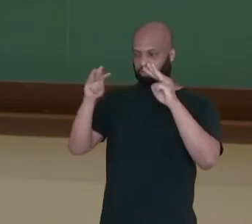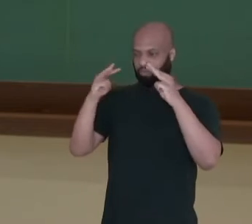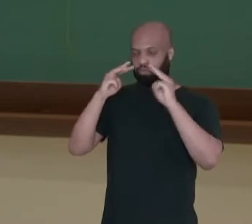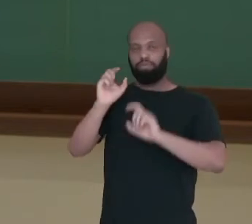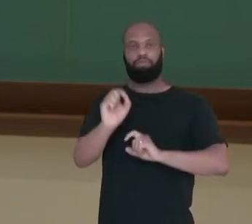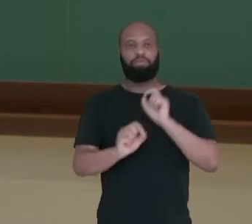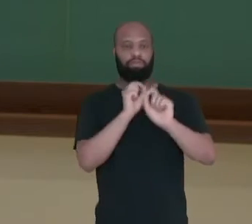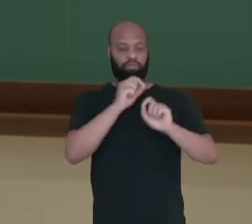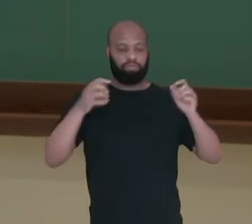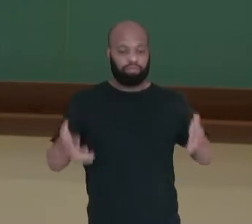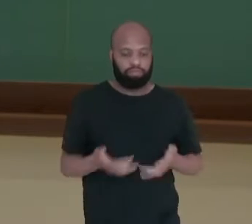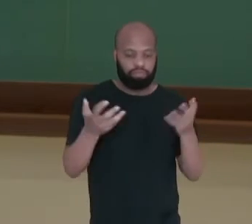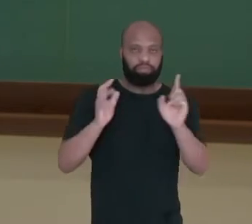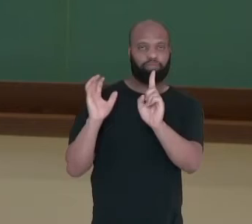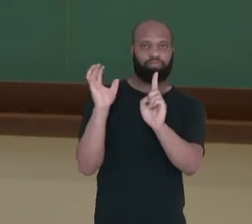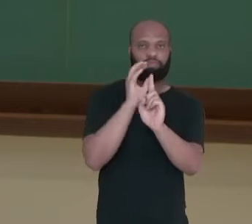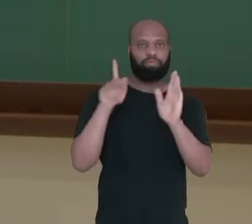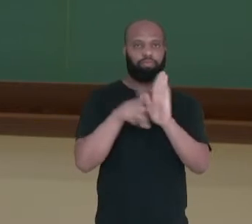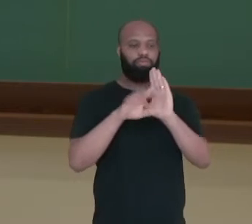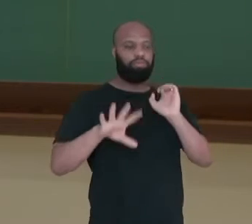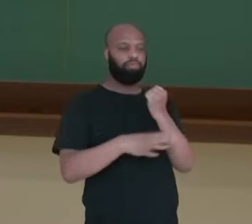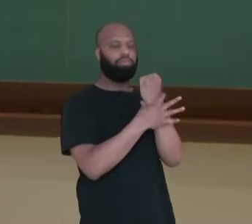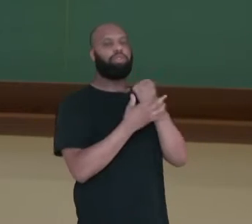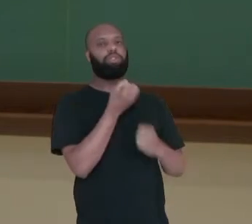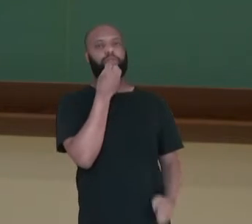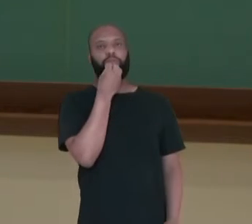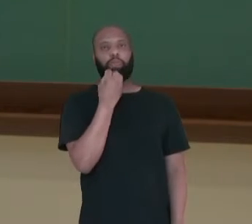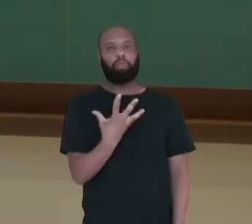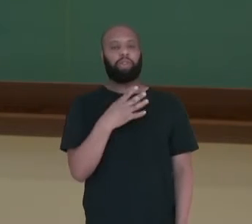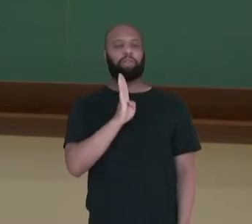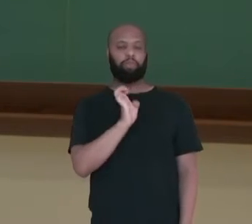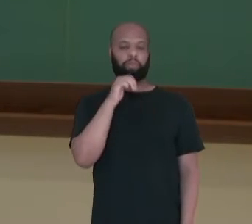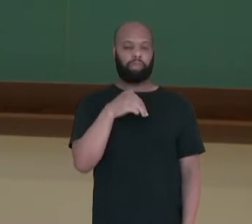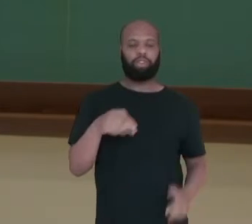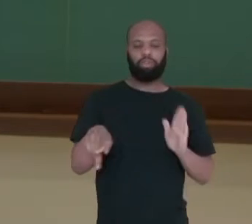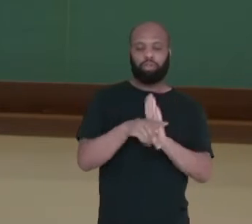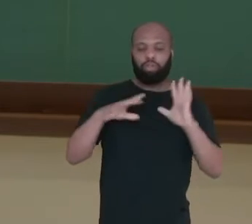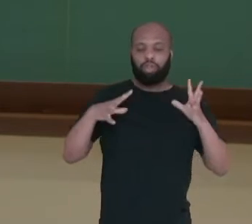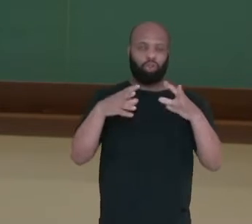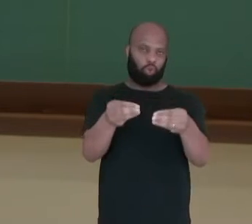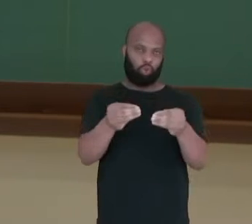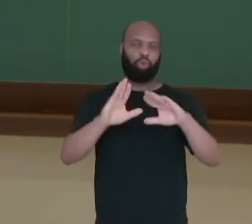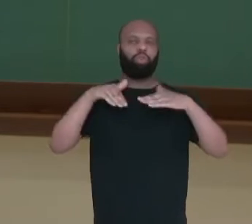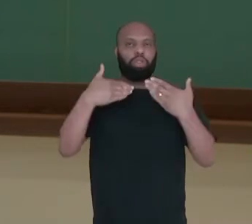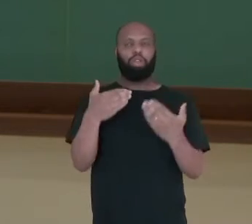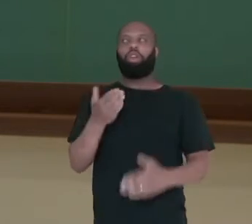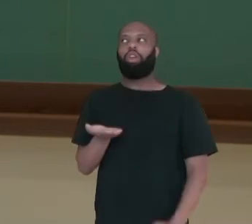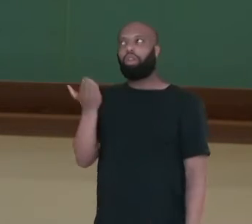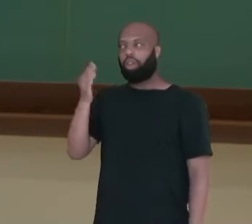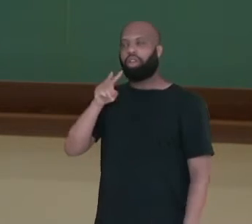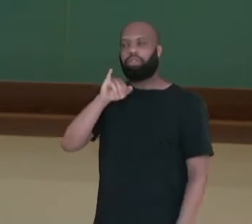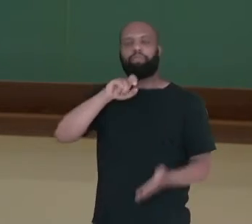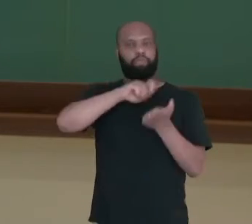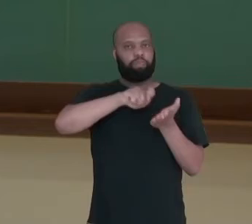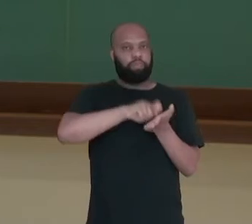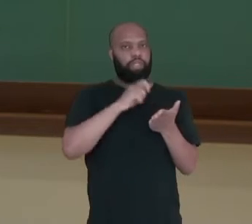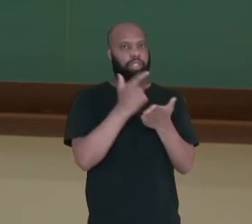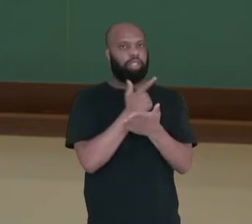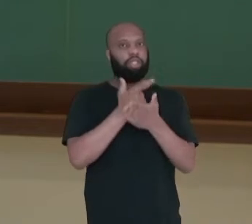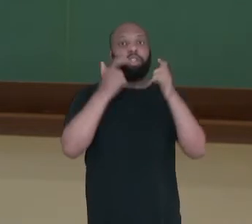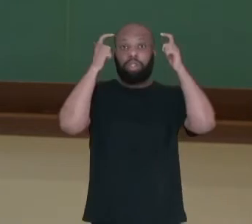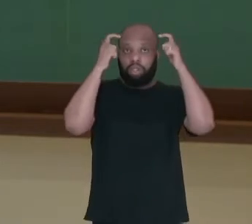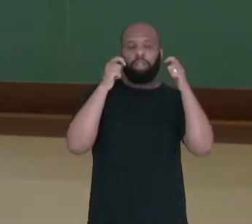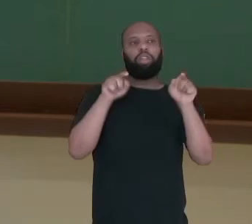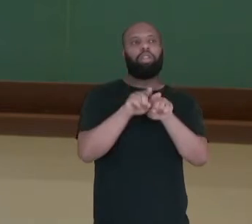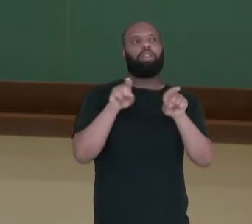Maquiavel leva a essa garantia do bem comum, certo? Então, ele vai escrever o Príncipe. No